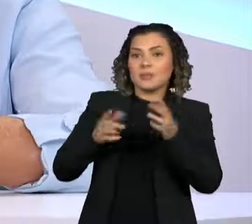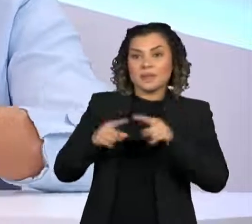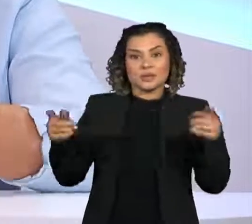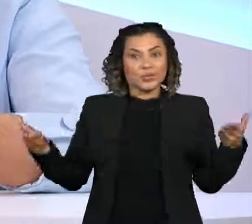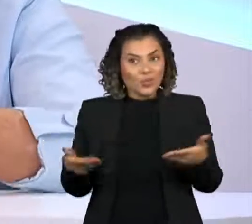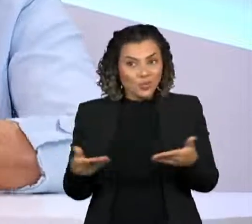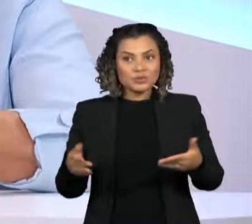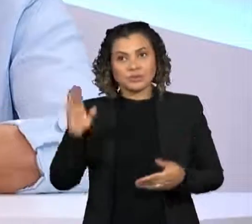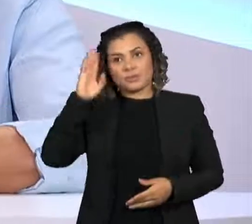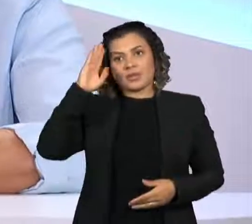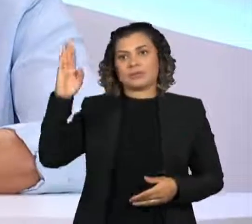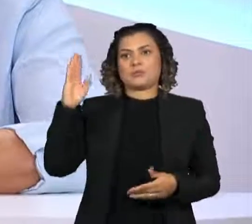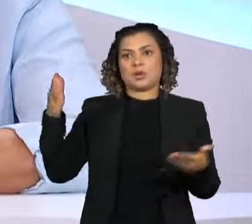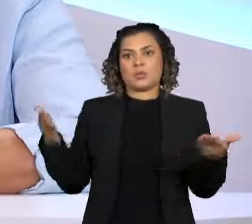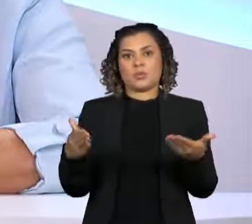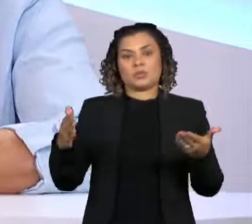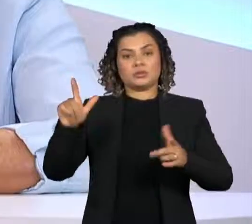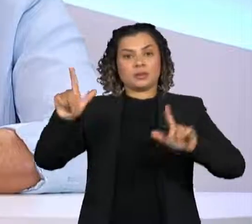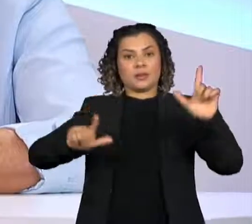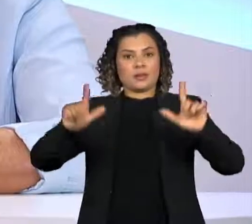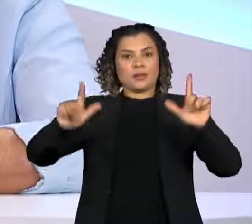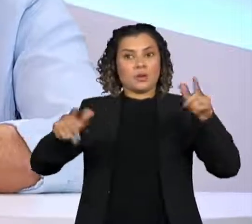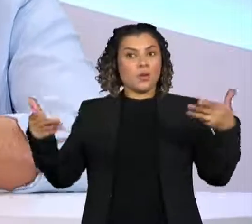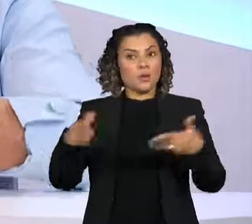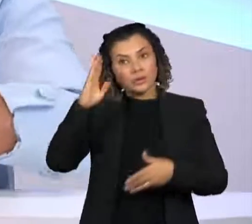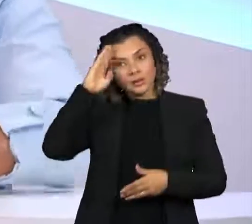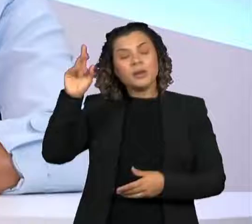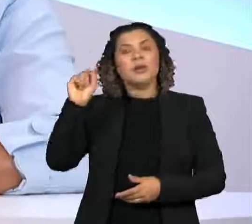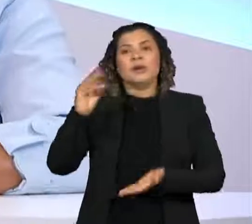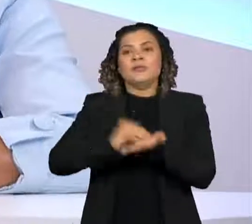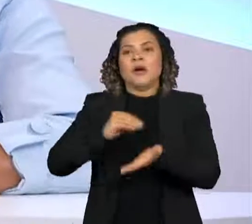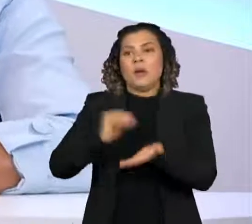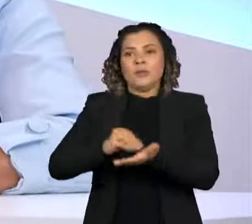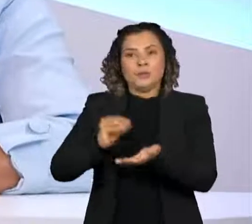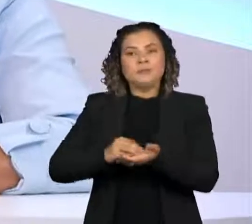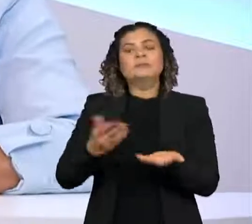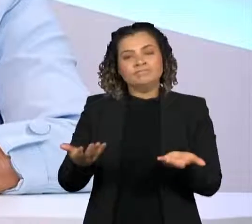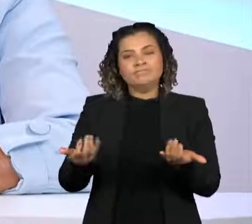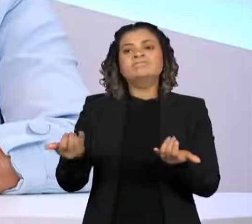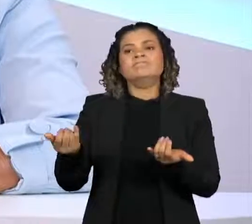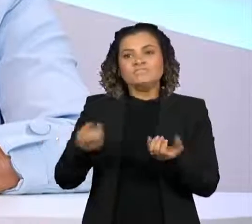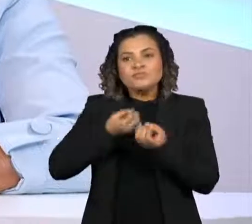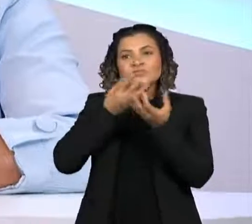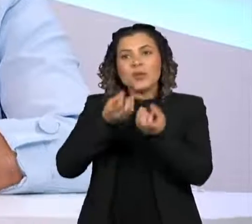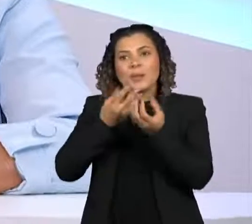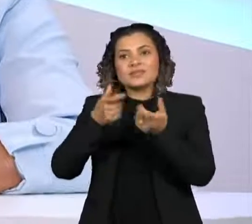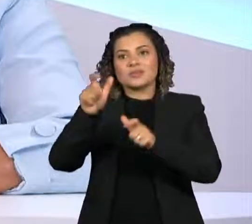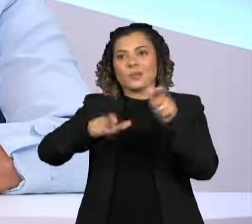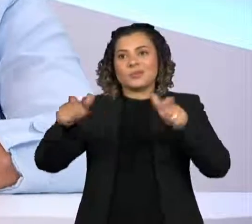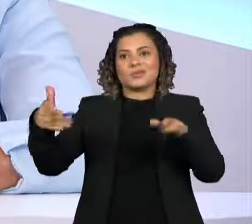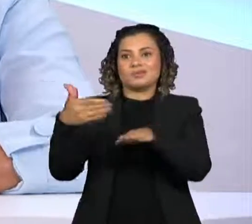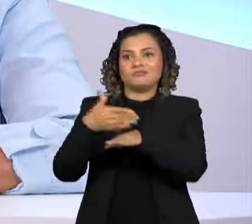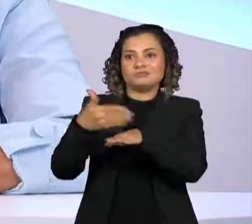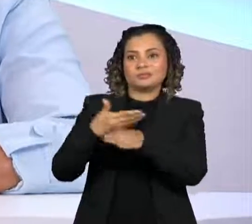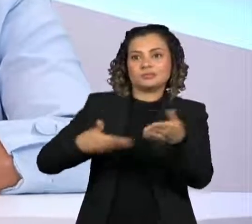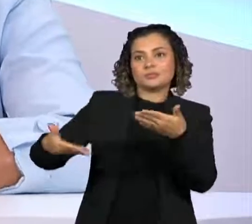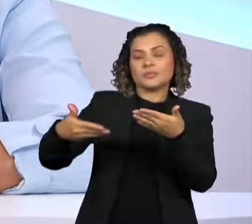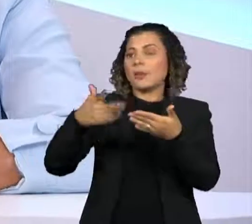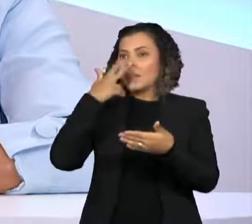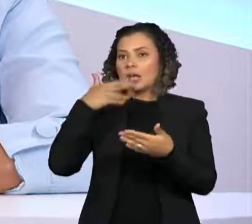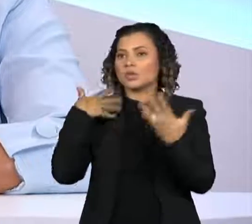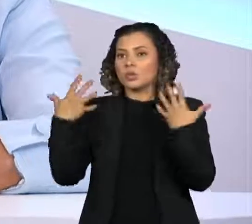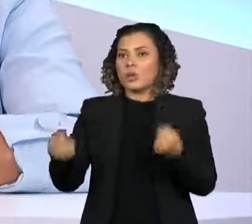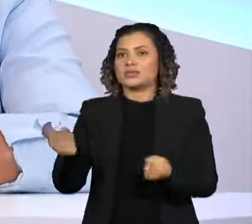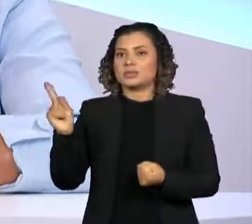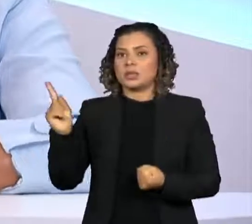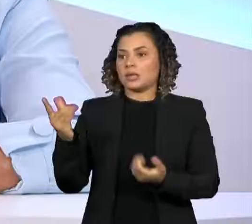hoje, principalmente para nós da imprensa, é uma falta de acesso à grande parte da população, que simplesmente não ouve,